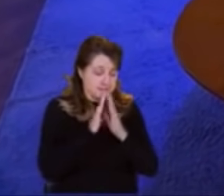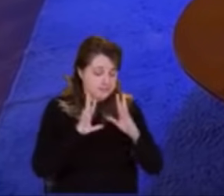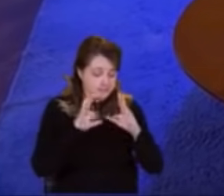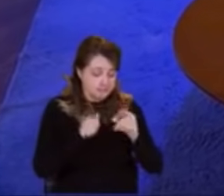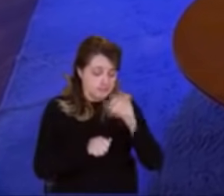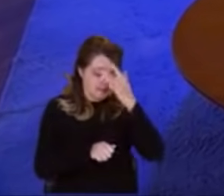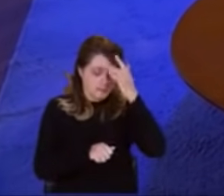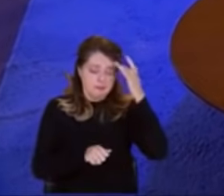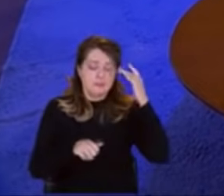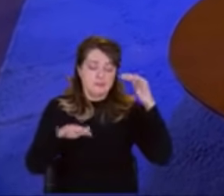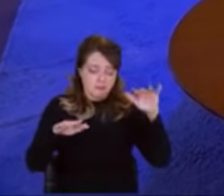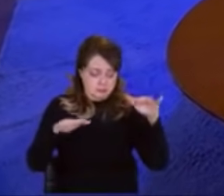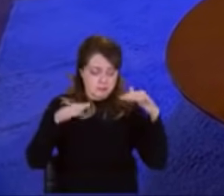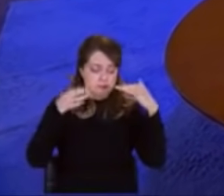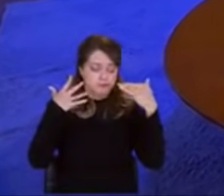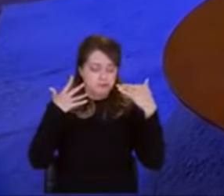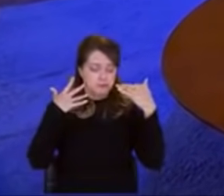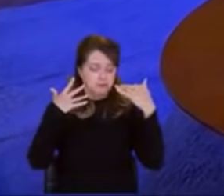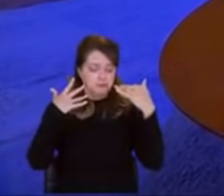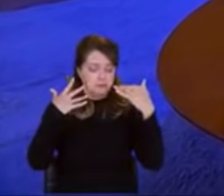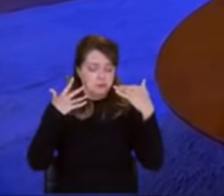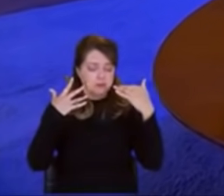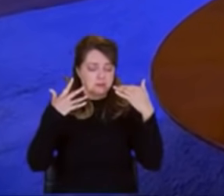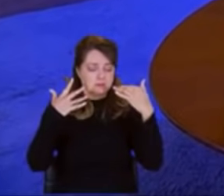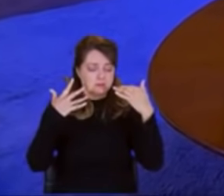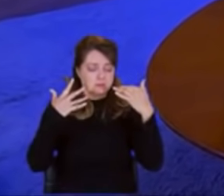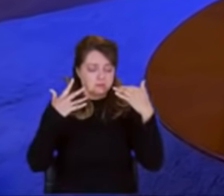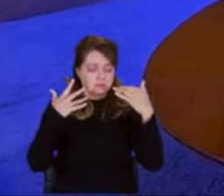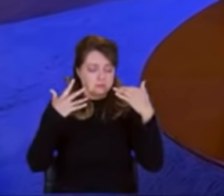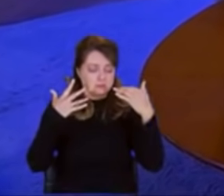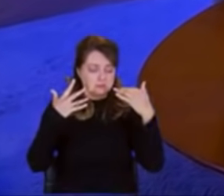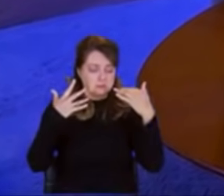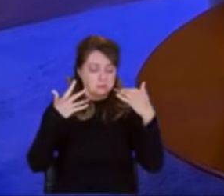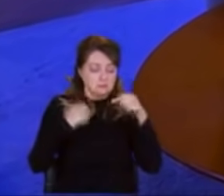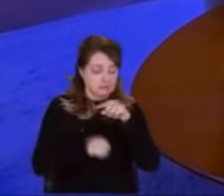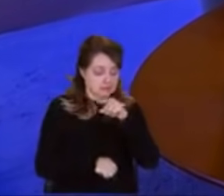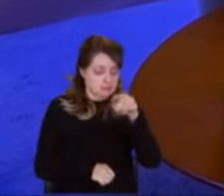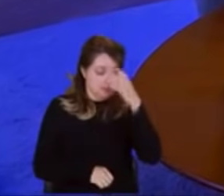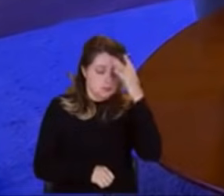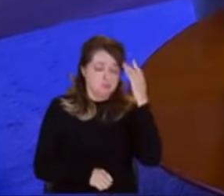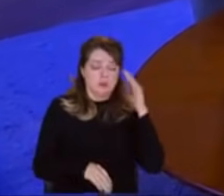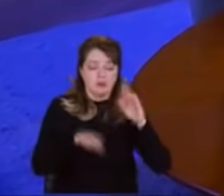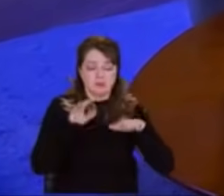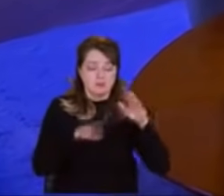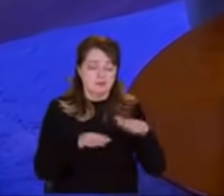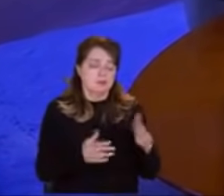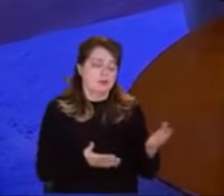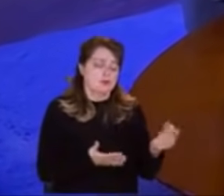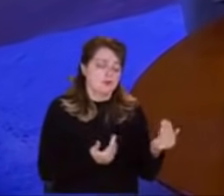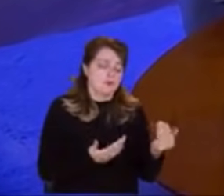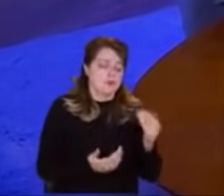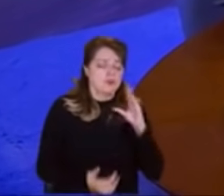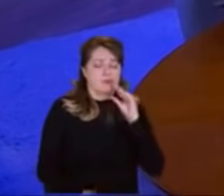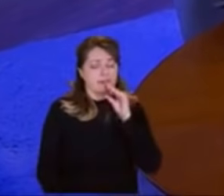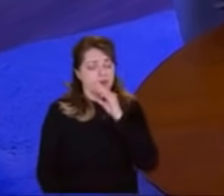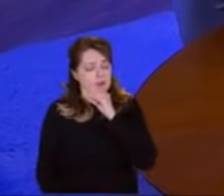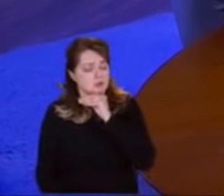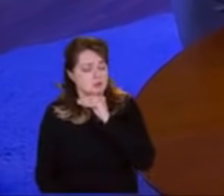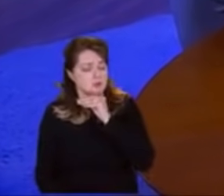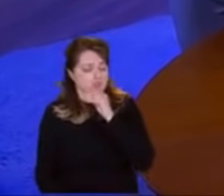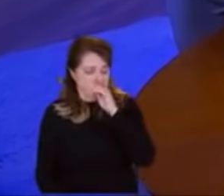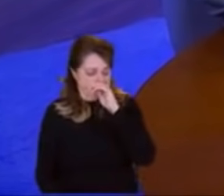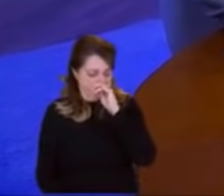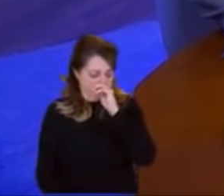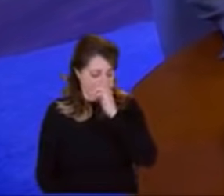só uma engenharia social aí, cara. Com certeza, sendo um programa complicado que joga a culpa dos pais em obras que não